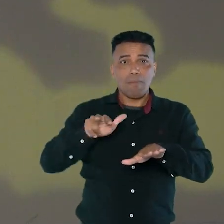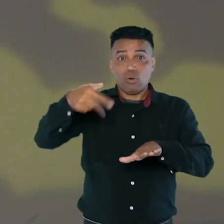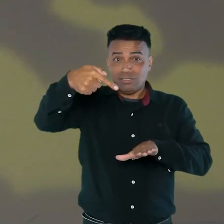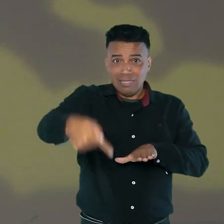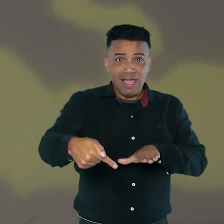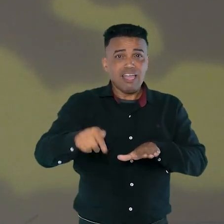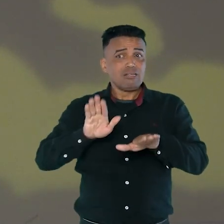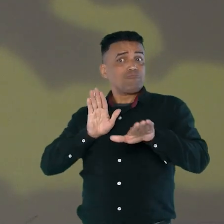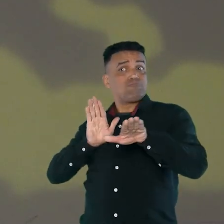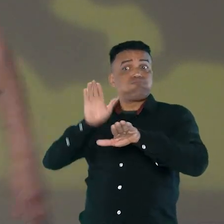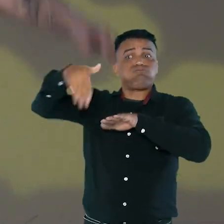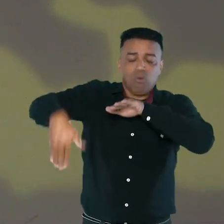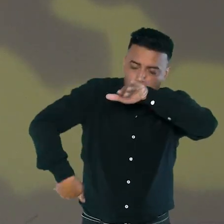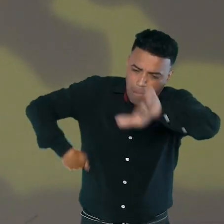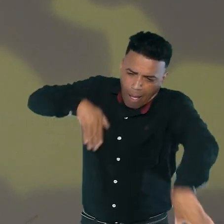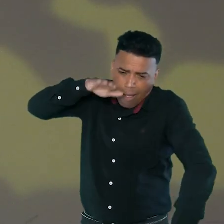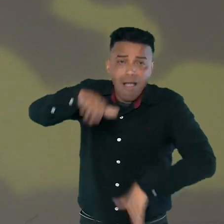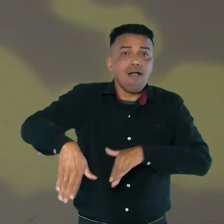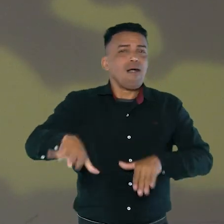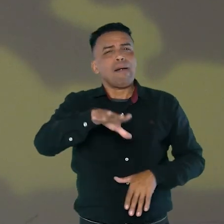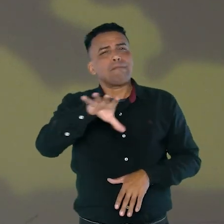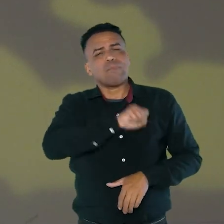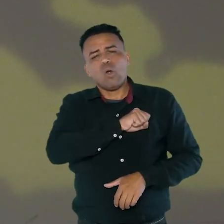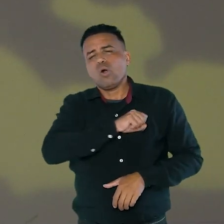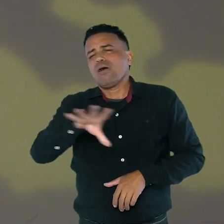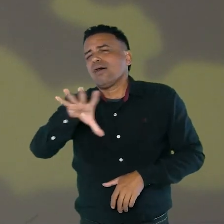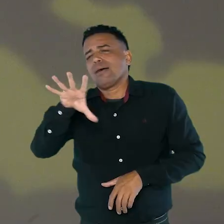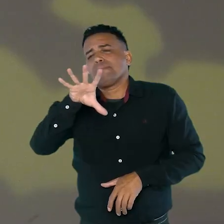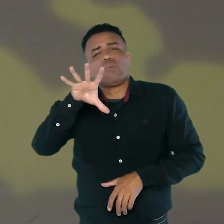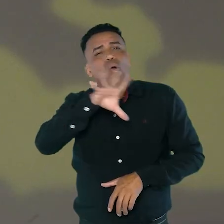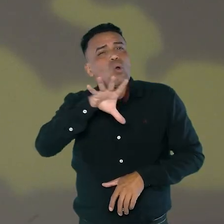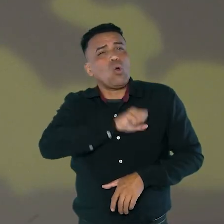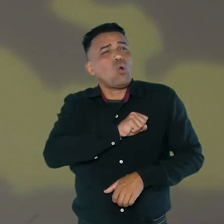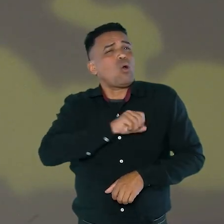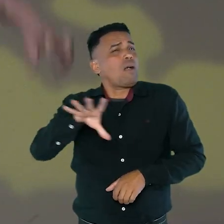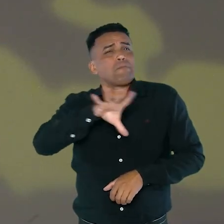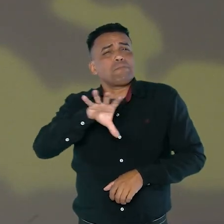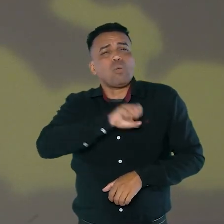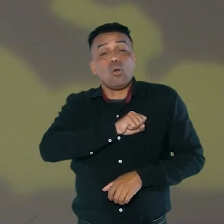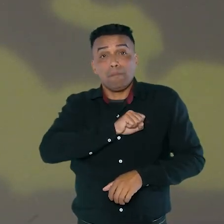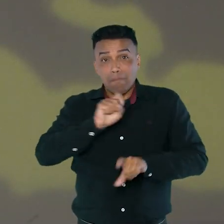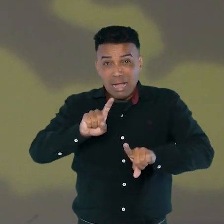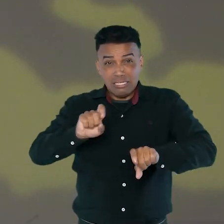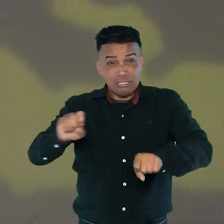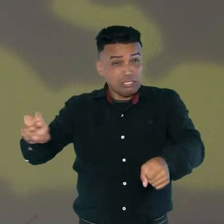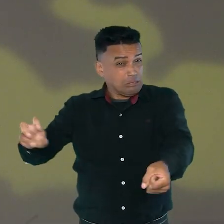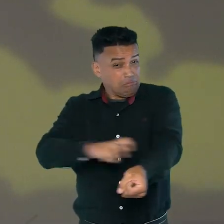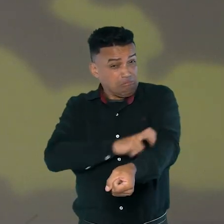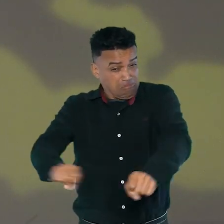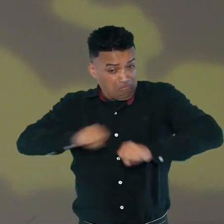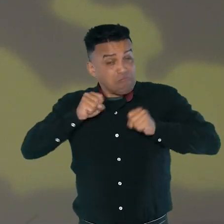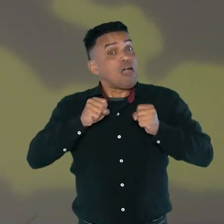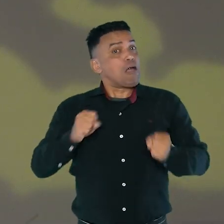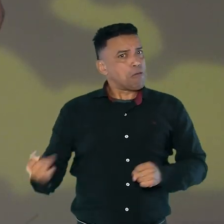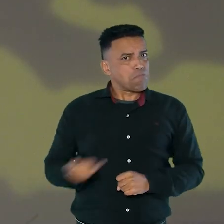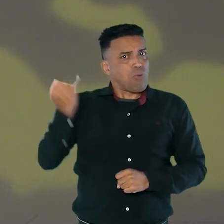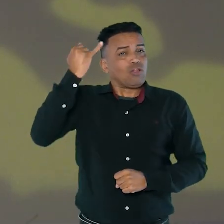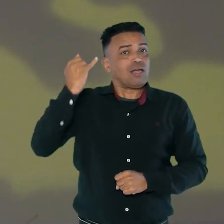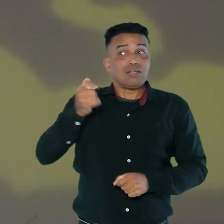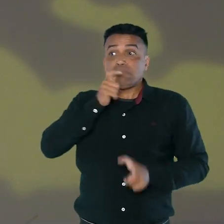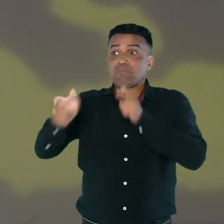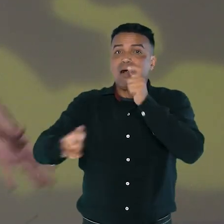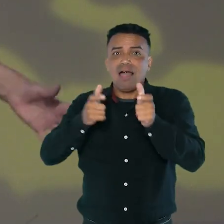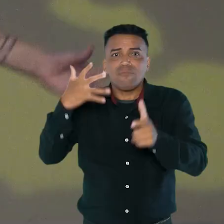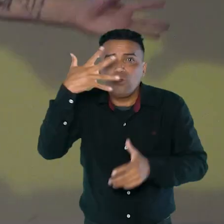recomendo que mergulhe de cabeça. Muito amor, muito amor, muito amor, mas raiva é fundamental. Quando não